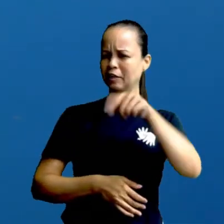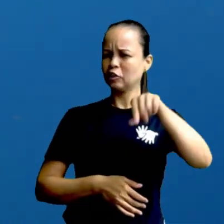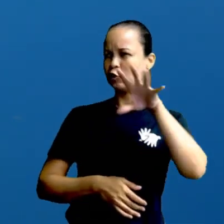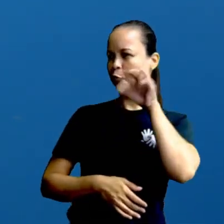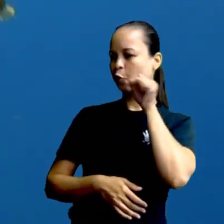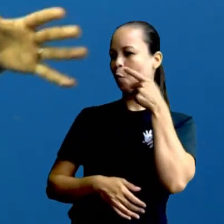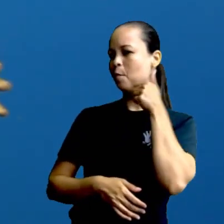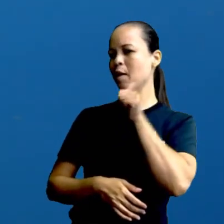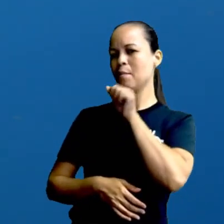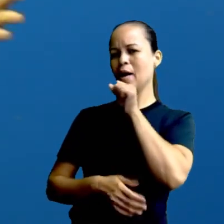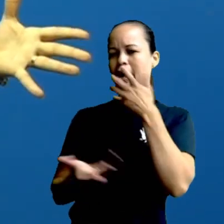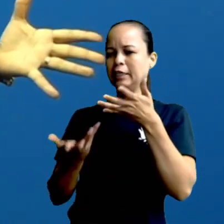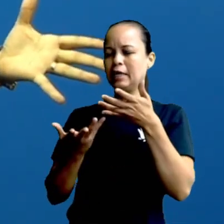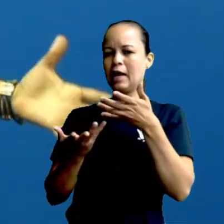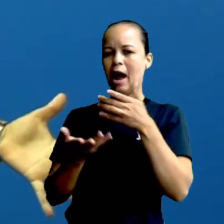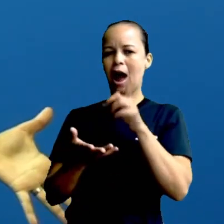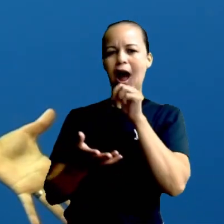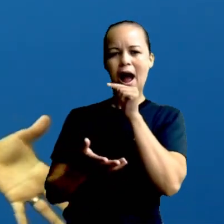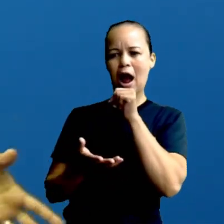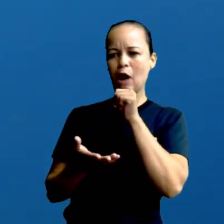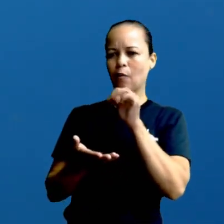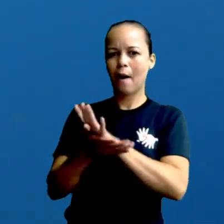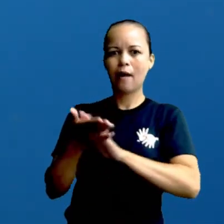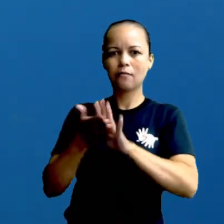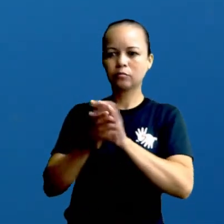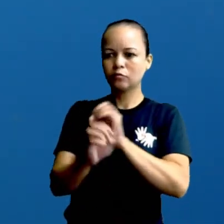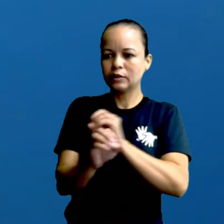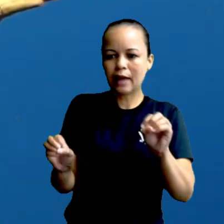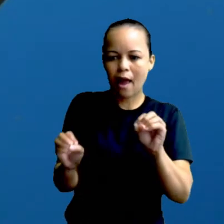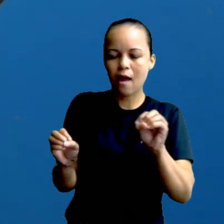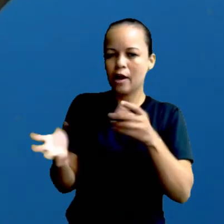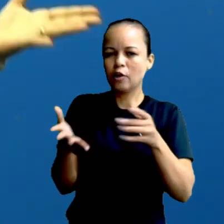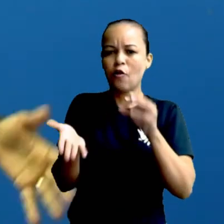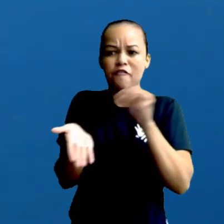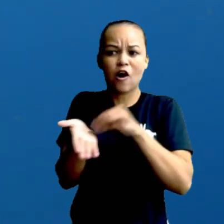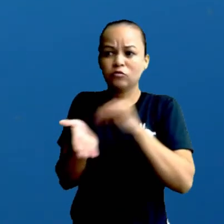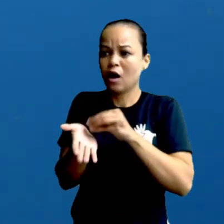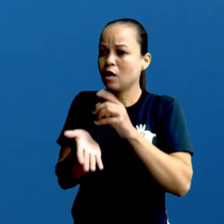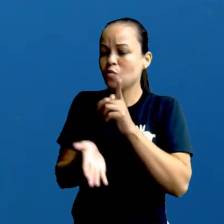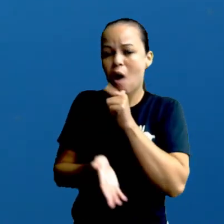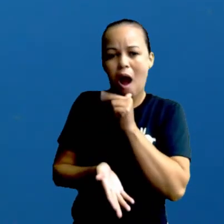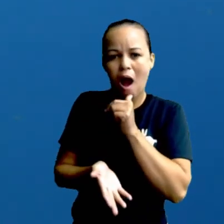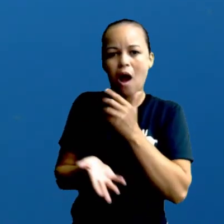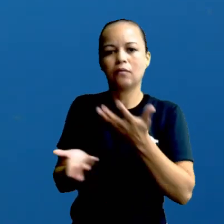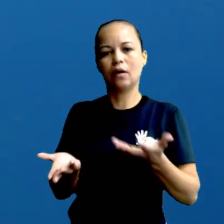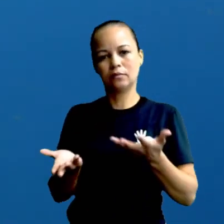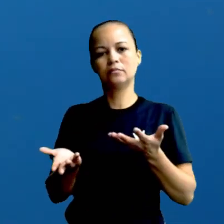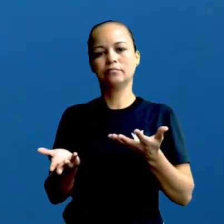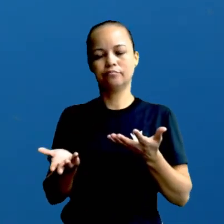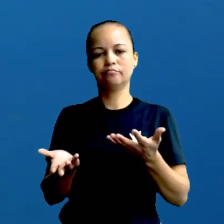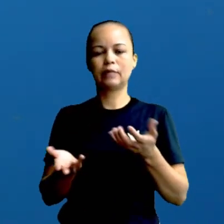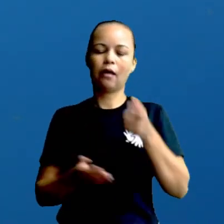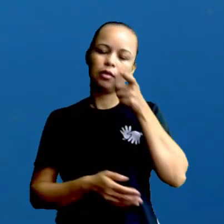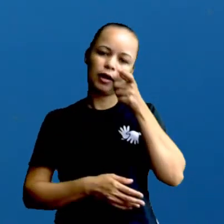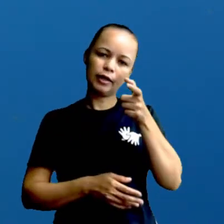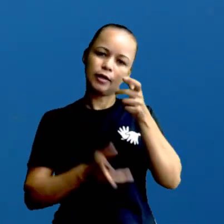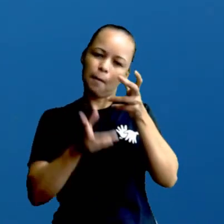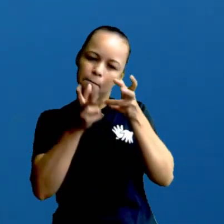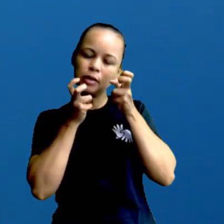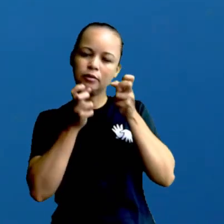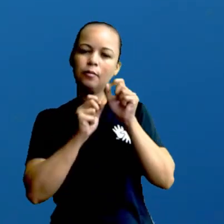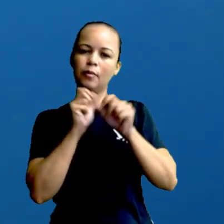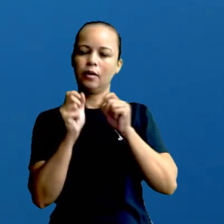meu Deus, não tem água para nada, tá faltando muita água. E é interessante a gente perceber, a